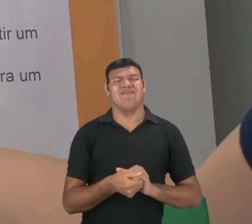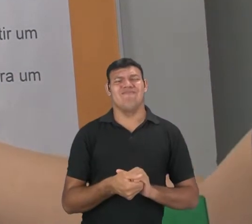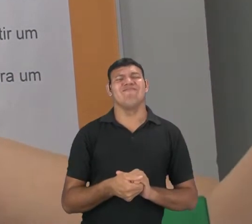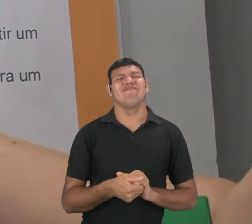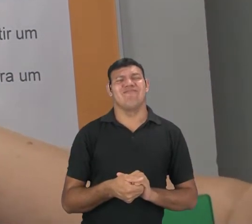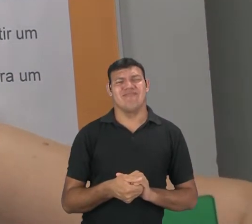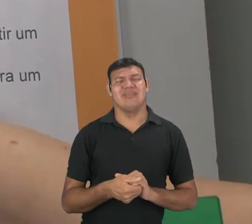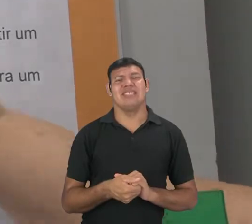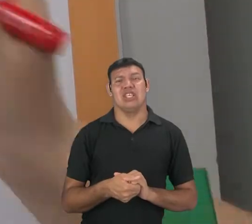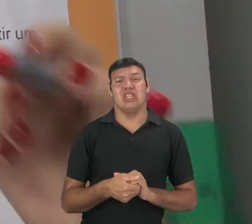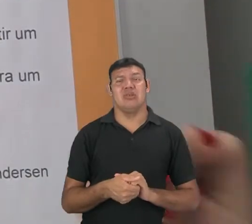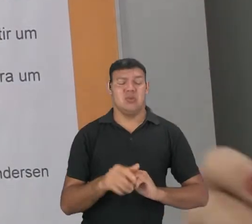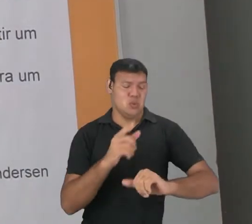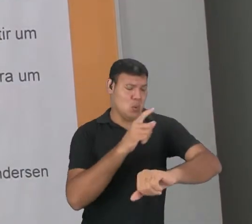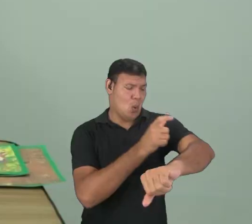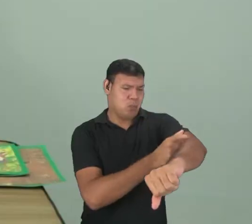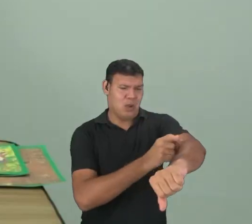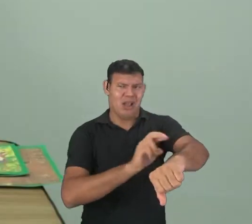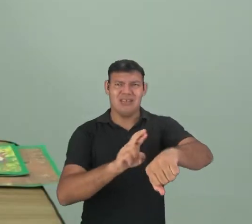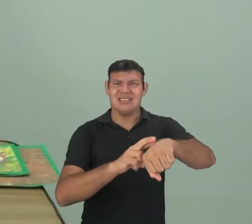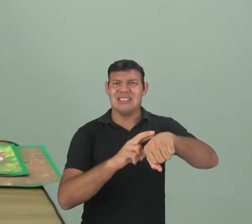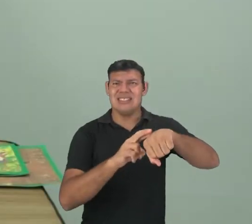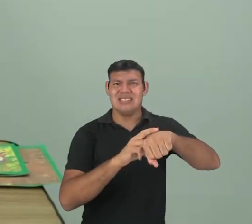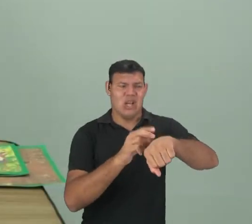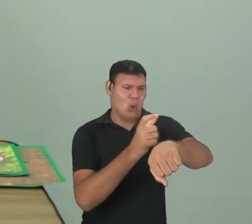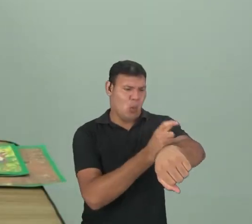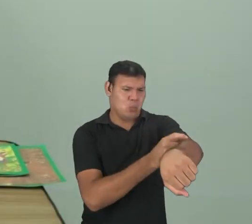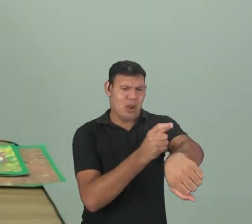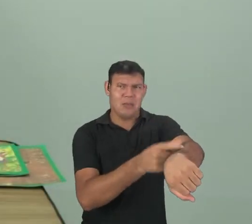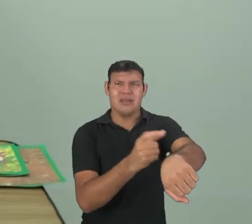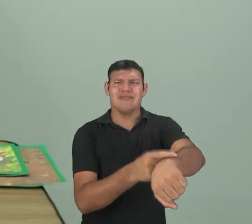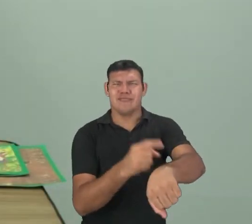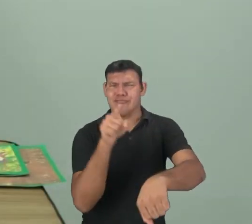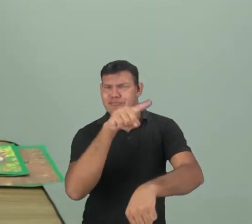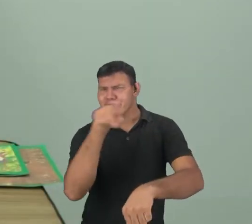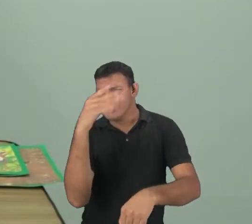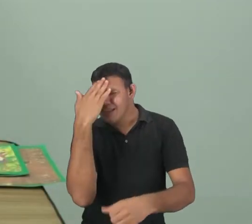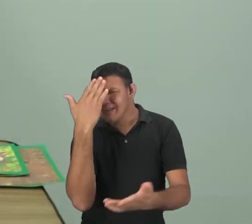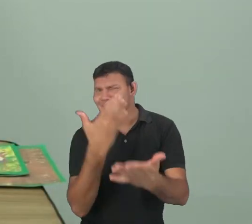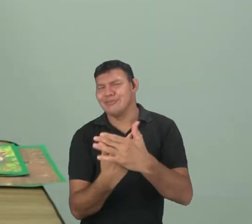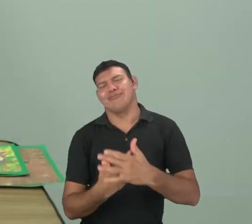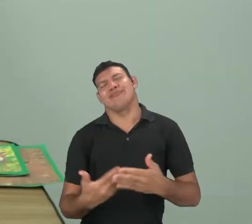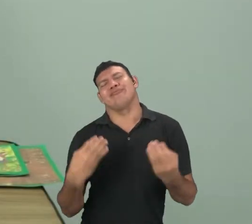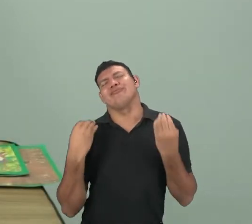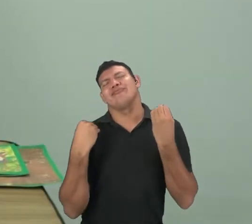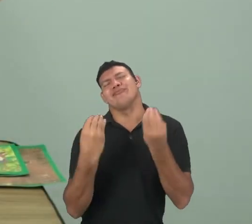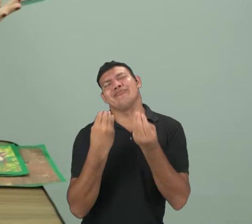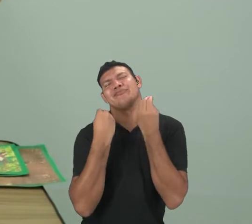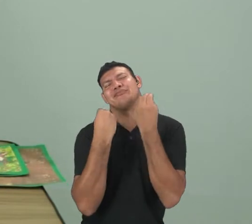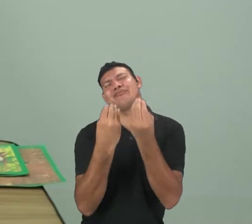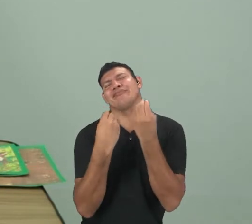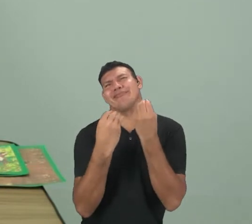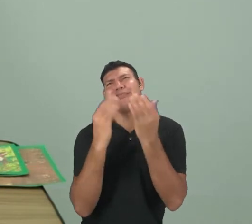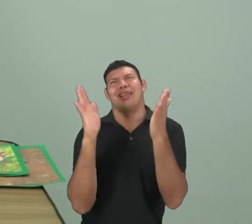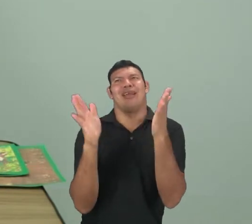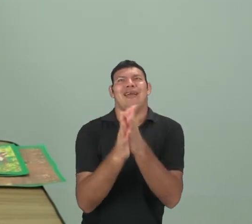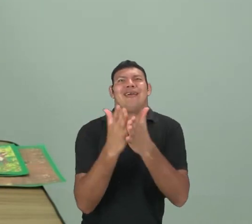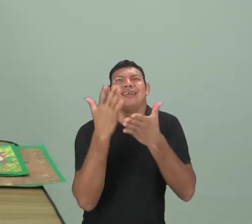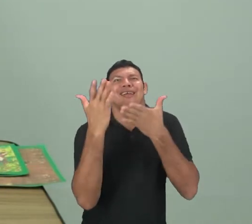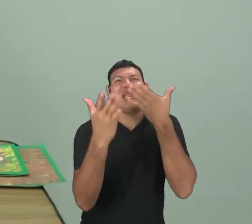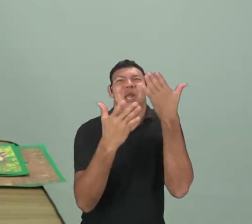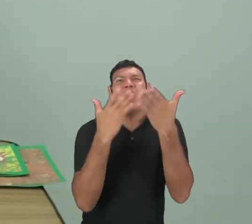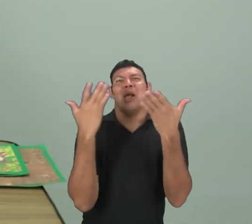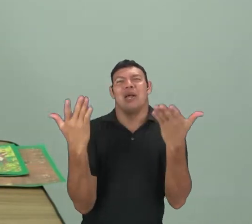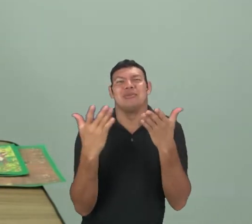até manchas roxas no corpo. Vocês acreditam nisso? Gente, é muito mágico, né?